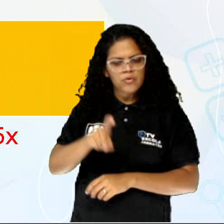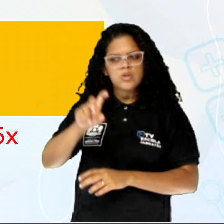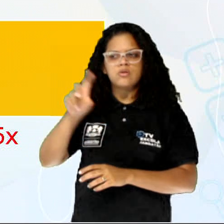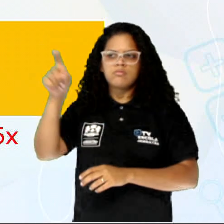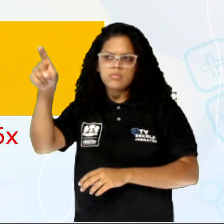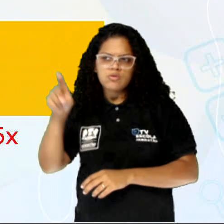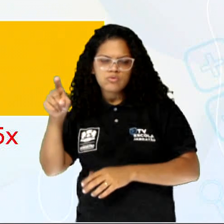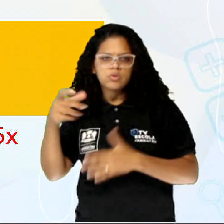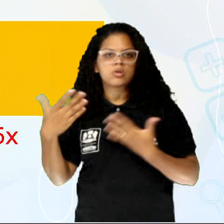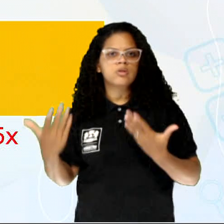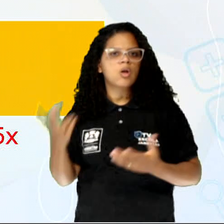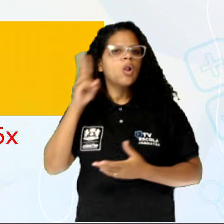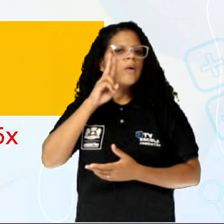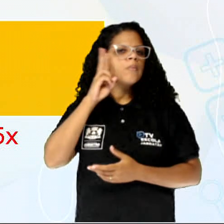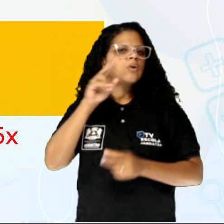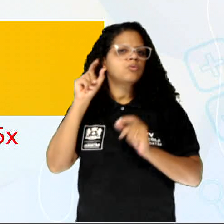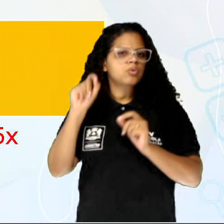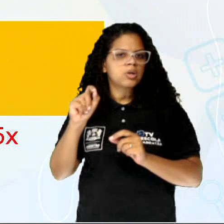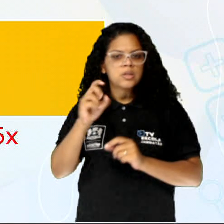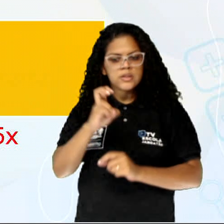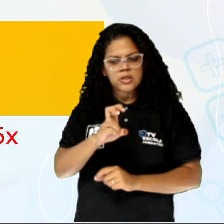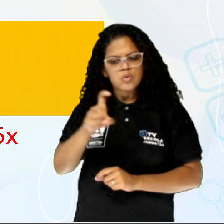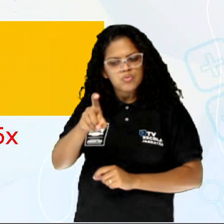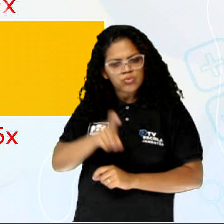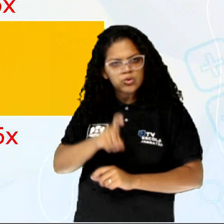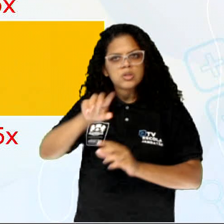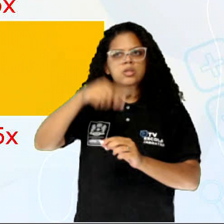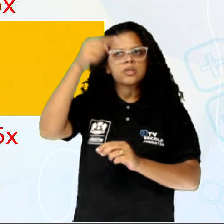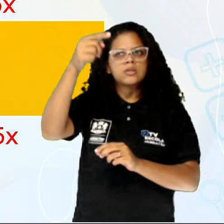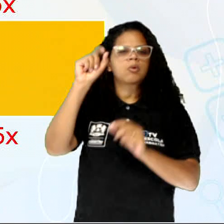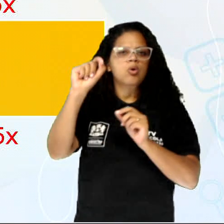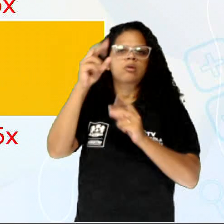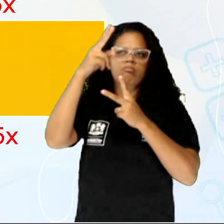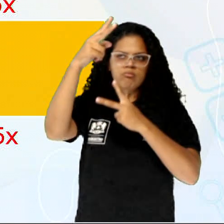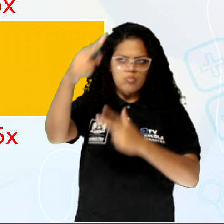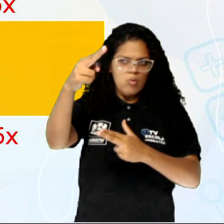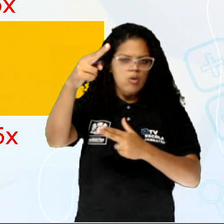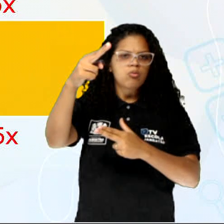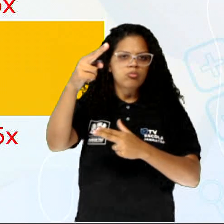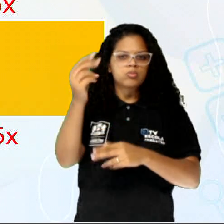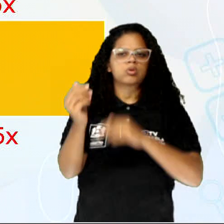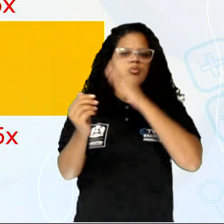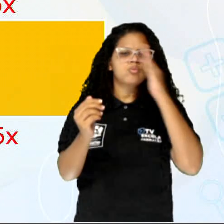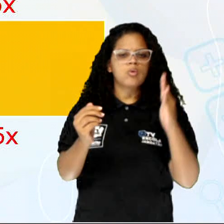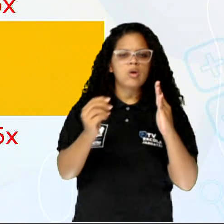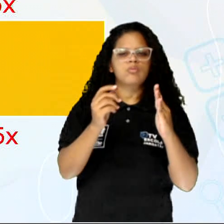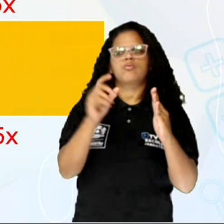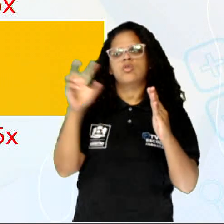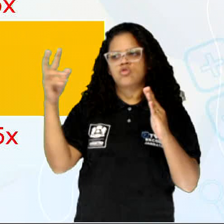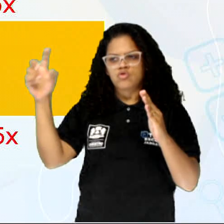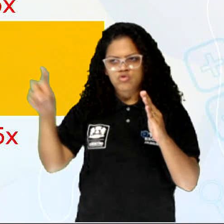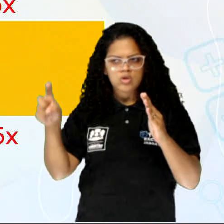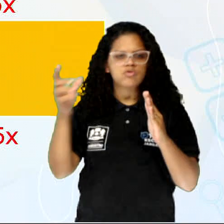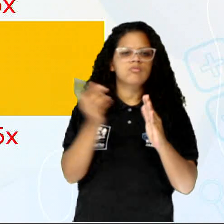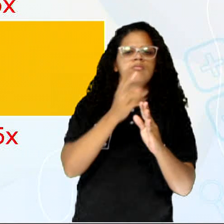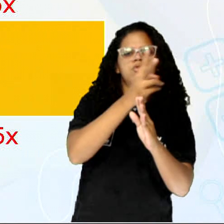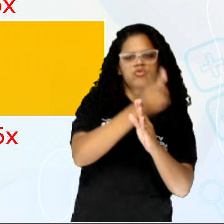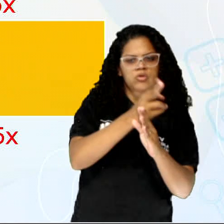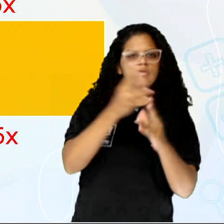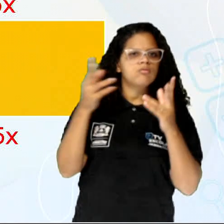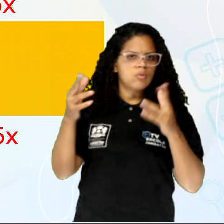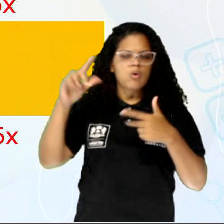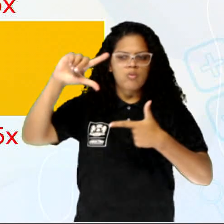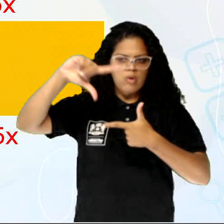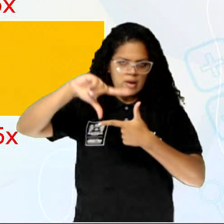Pronto. Lembrando que se aqui embaixo é 5x, em cima é quanto? Também é 5x. E do outro lado, quanto é? É x. Porque é um retângulo, não é